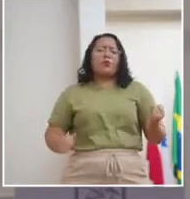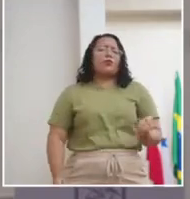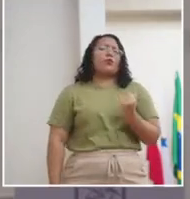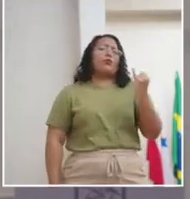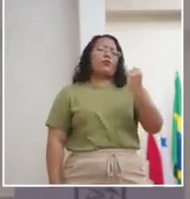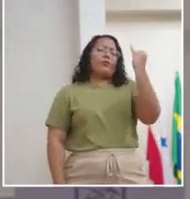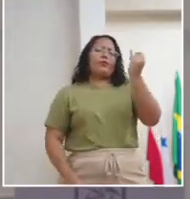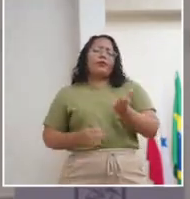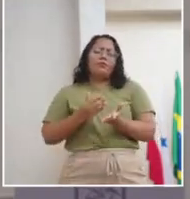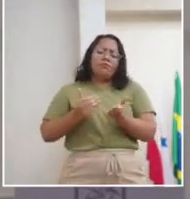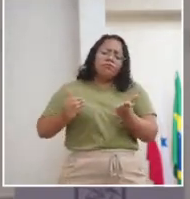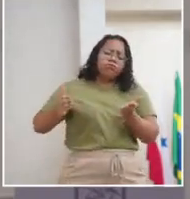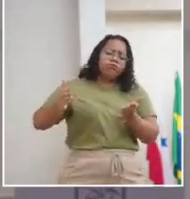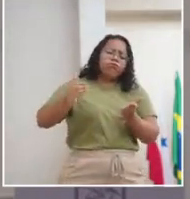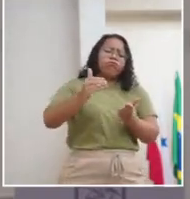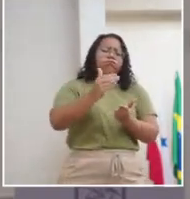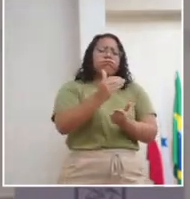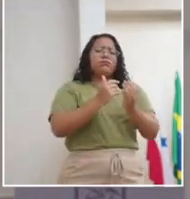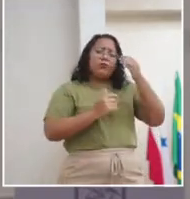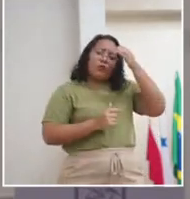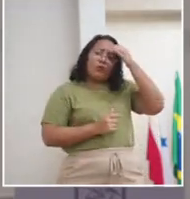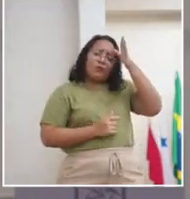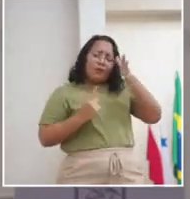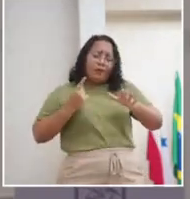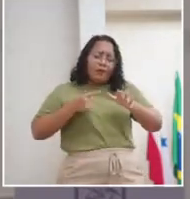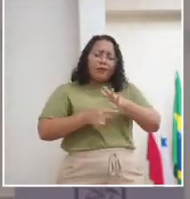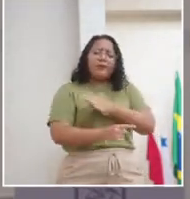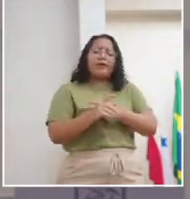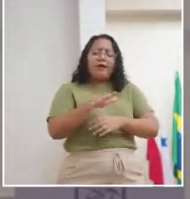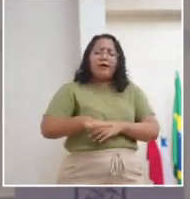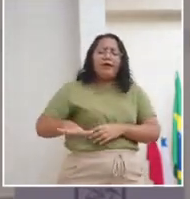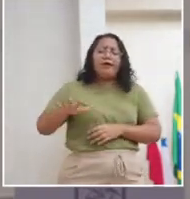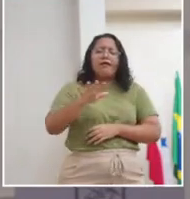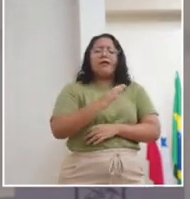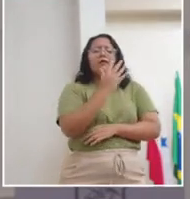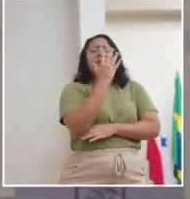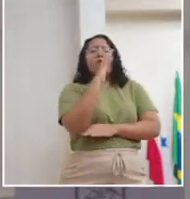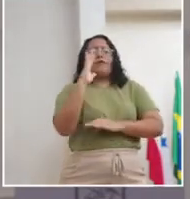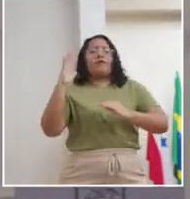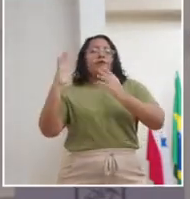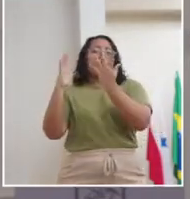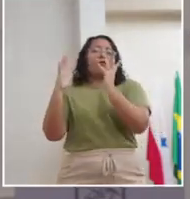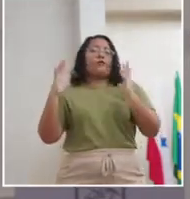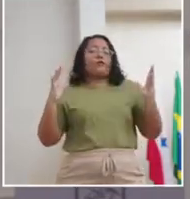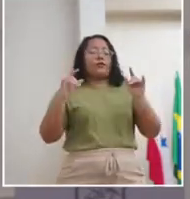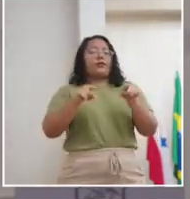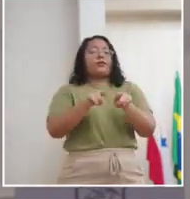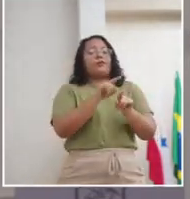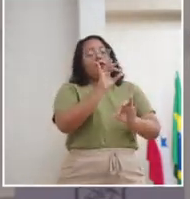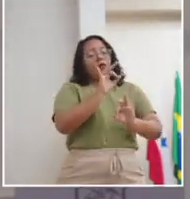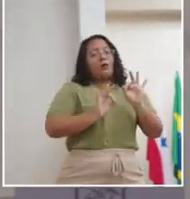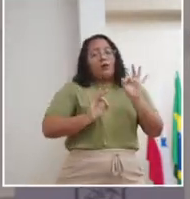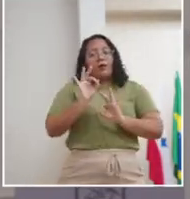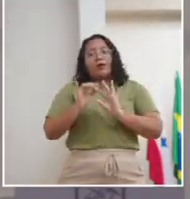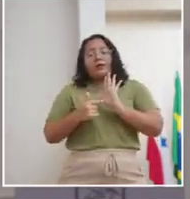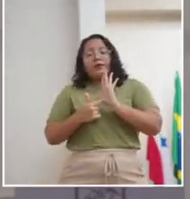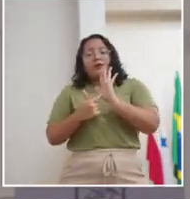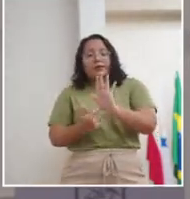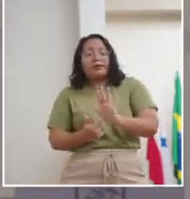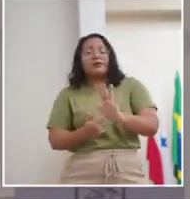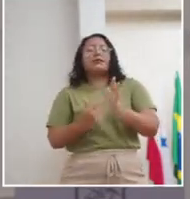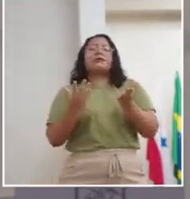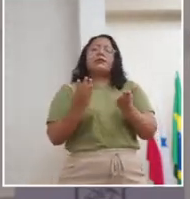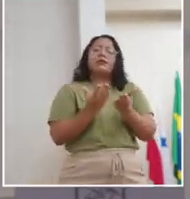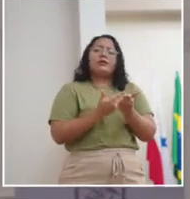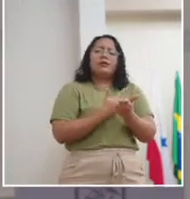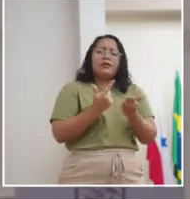os conhecimentos mais avançados existentes em sua época sobre a floresta tropical e organizou exposições, como vimos, publicou